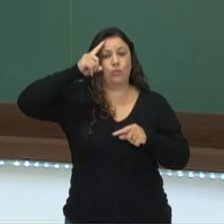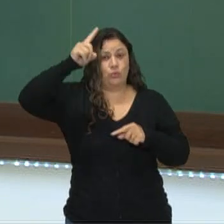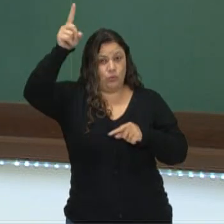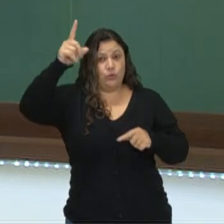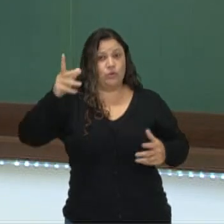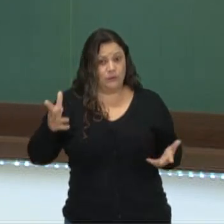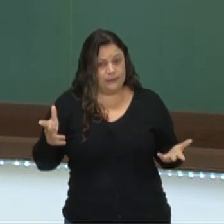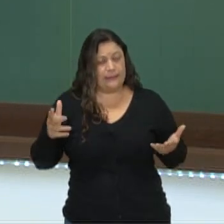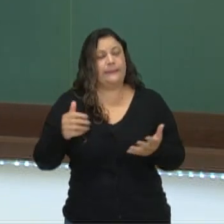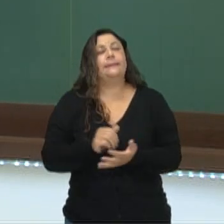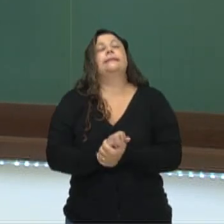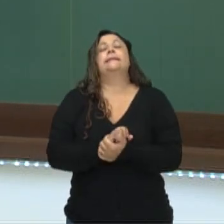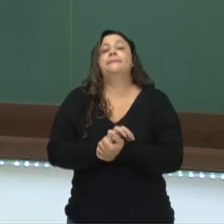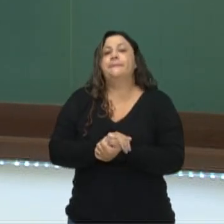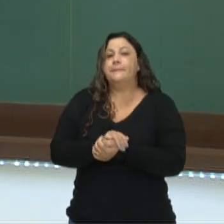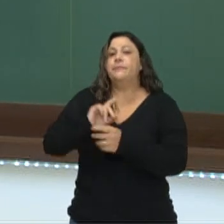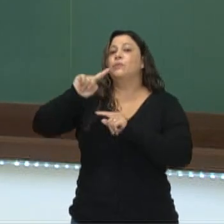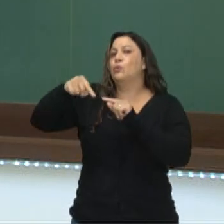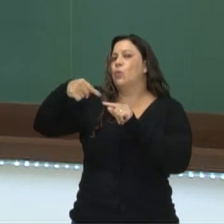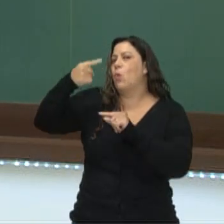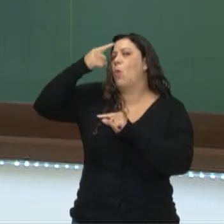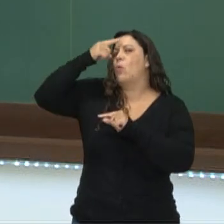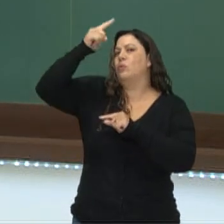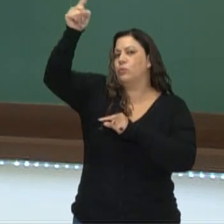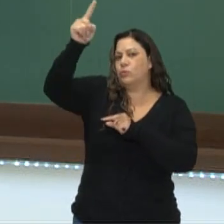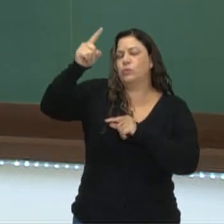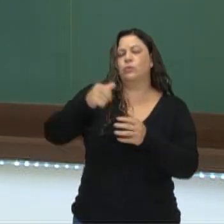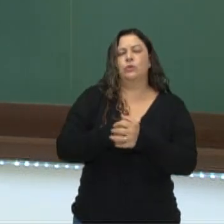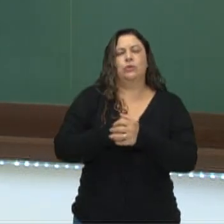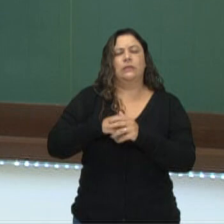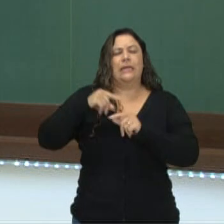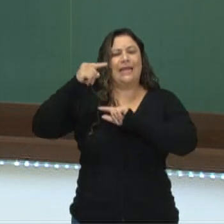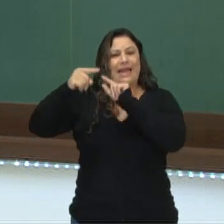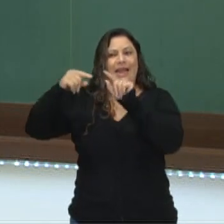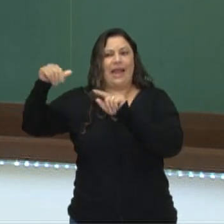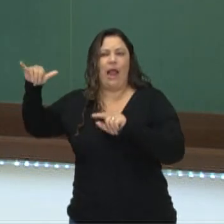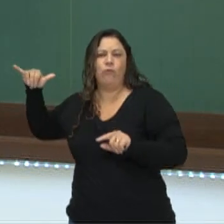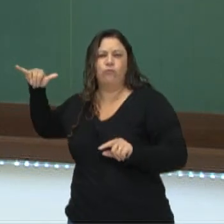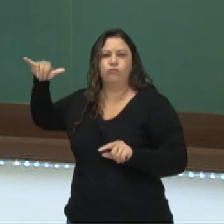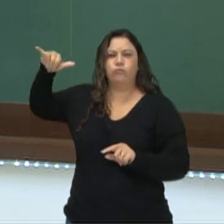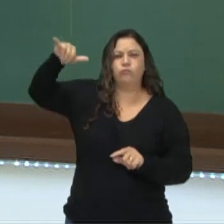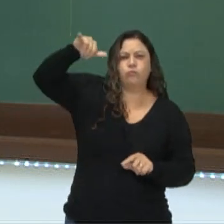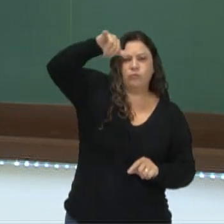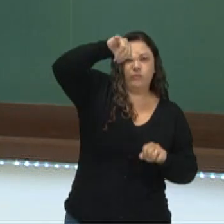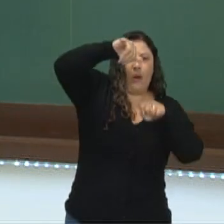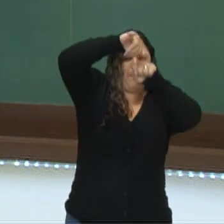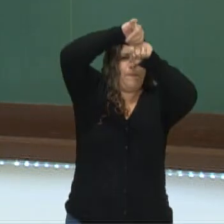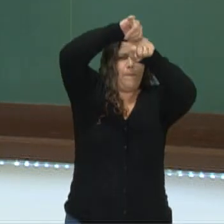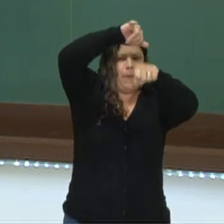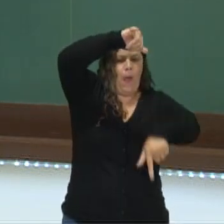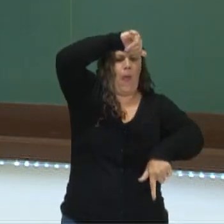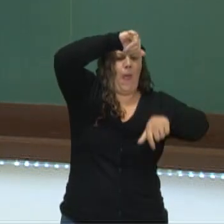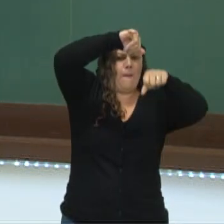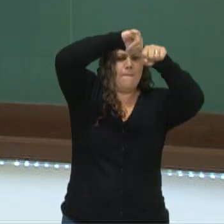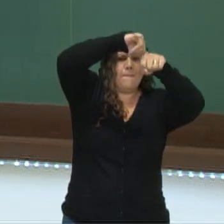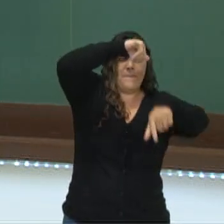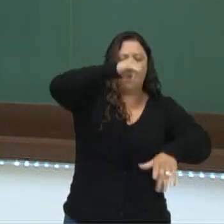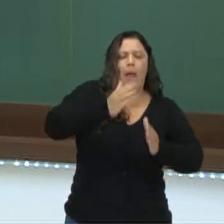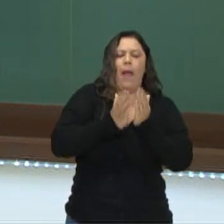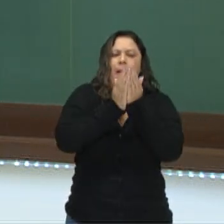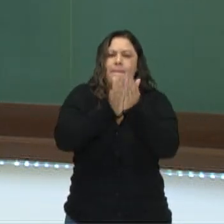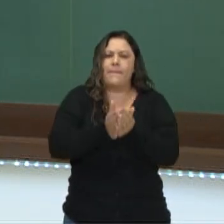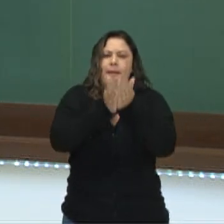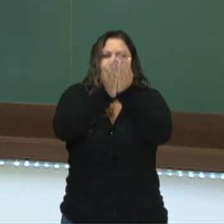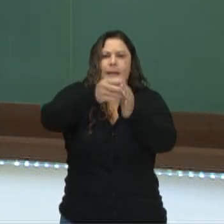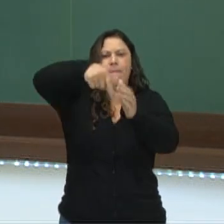outro dia, os ingleses mandaram caças, mandaram navios, mandaram submarino para se apropriar daquilo ali